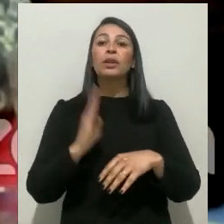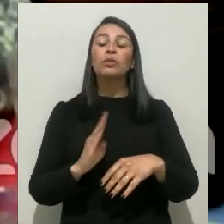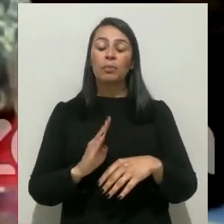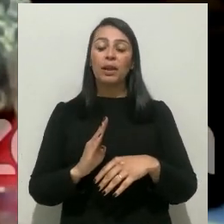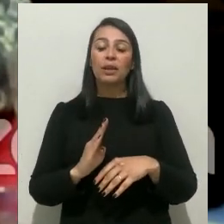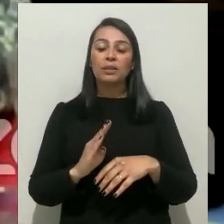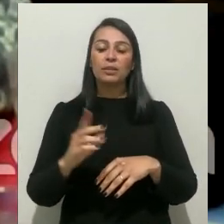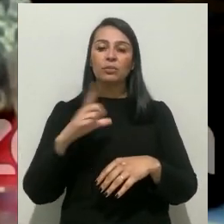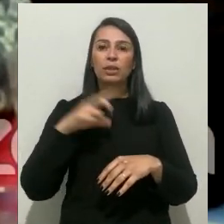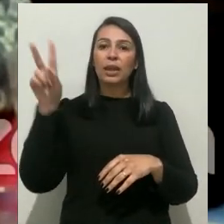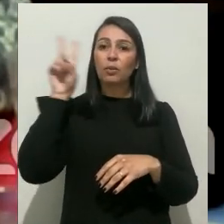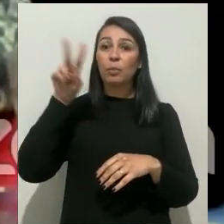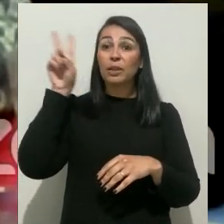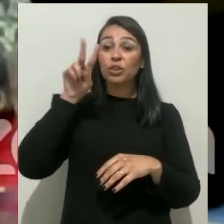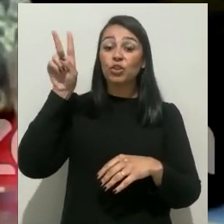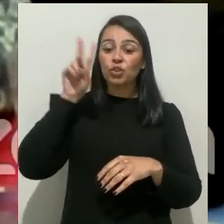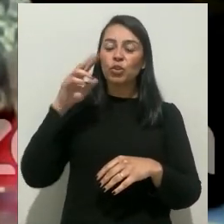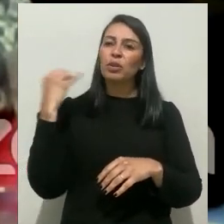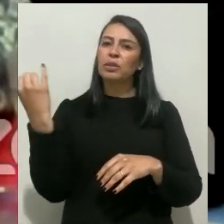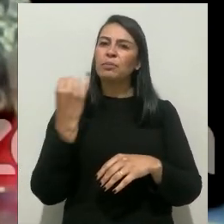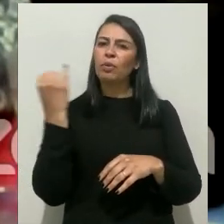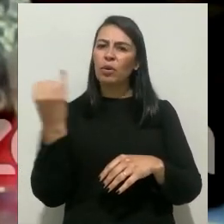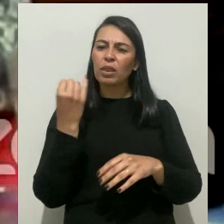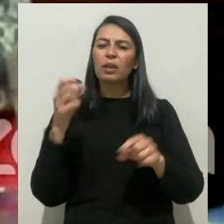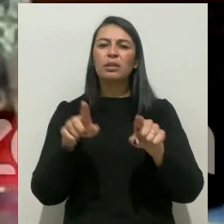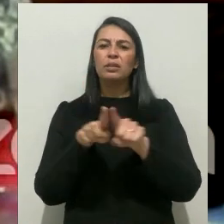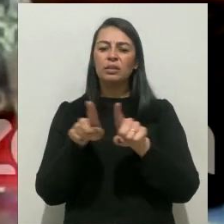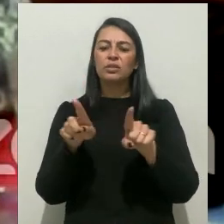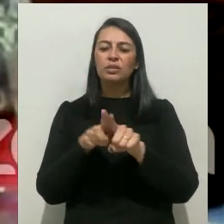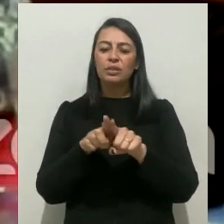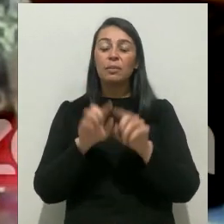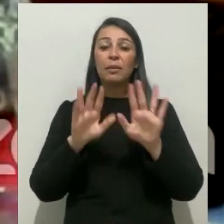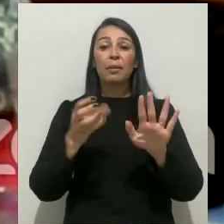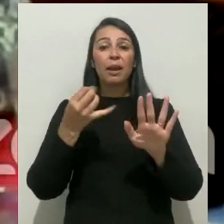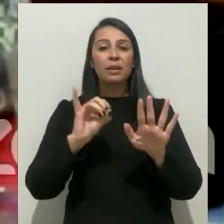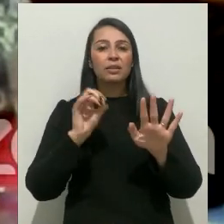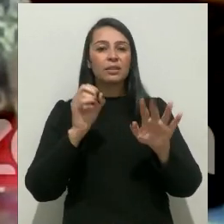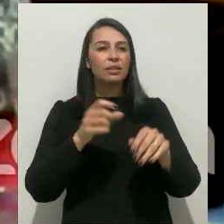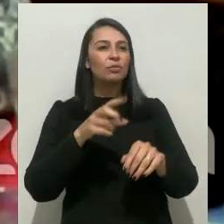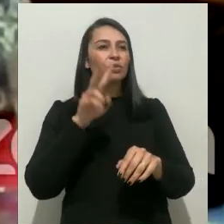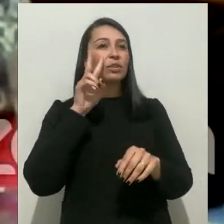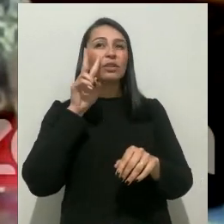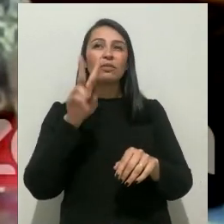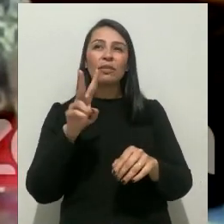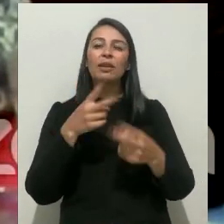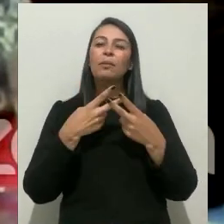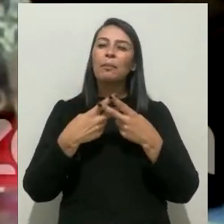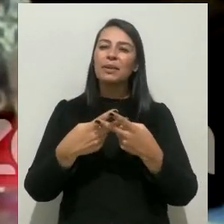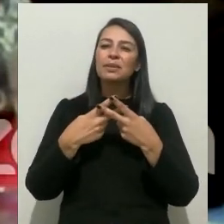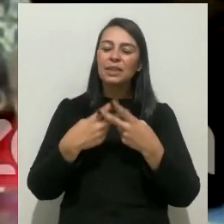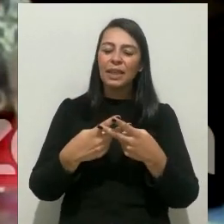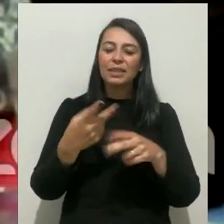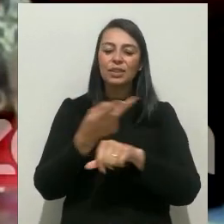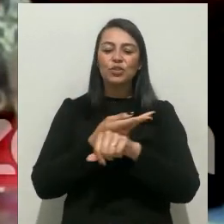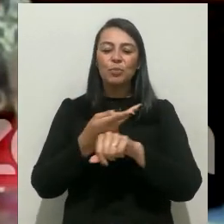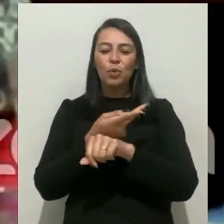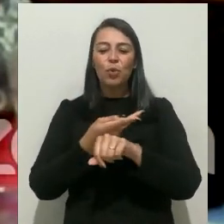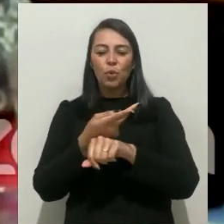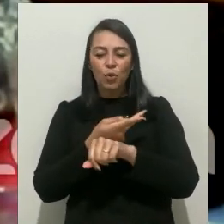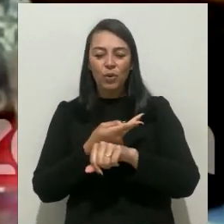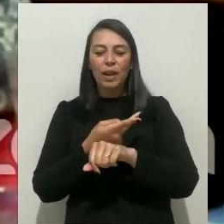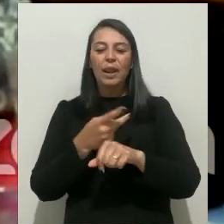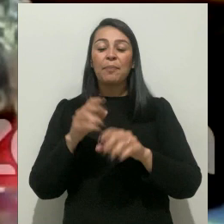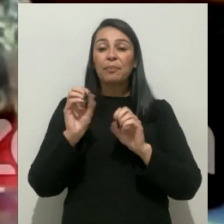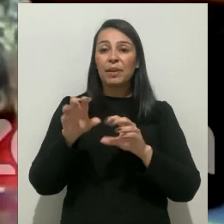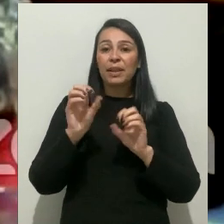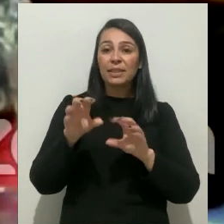termos de arquitetura moderna. A gente tem uma história importantíssima nisso, mas, se vocês olharem né, tiverem a paciência de procurar, a Érica, a professora, procurar isso